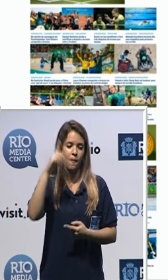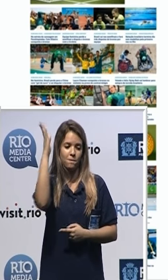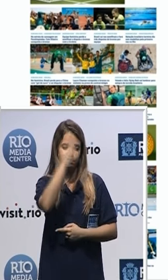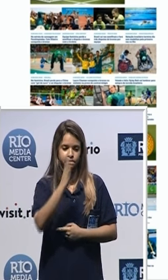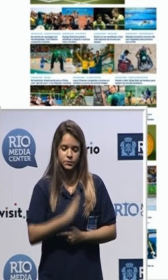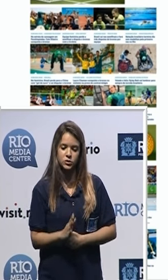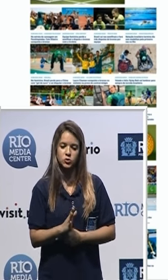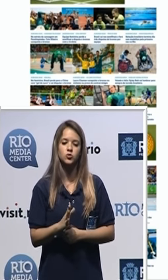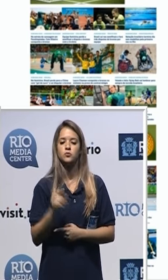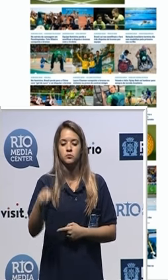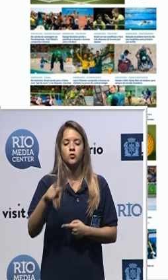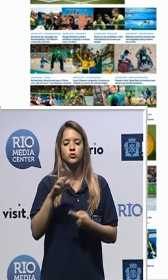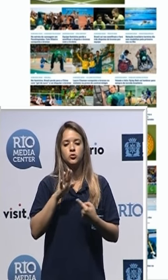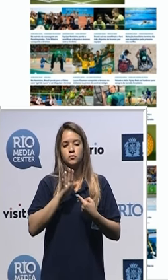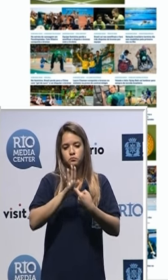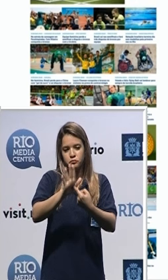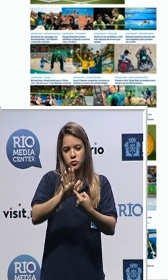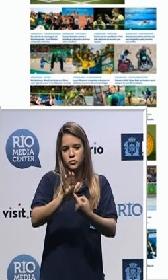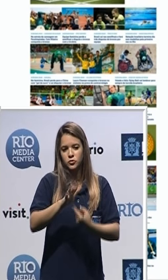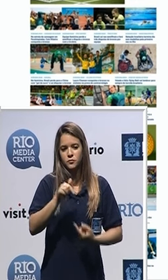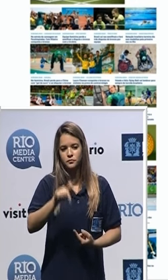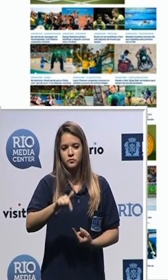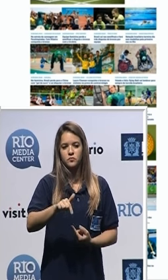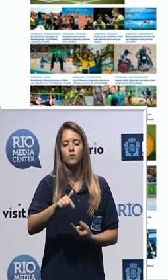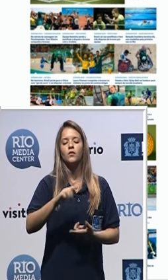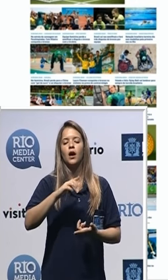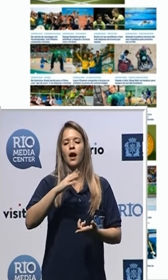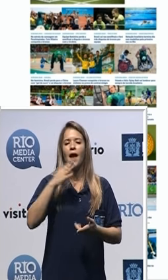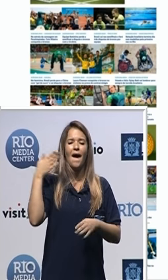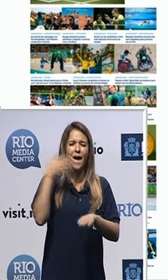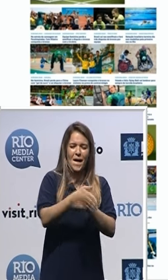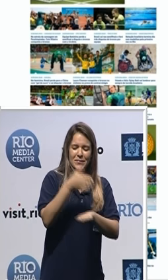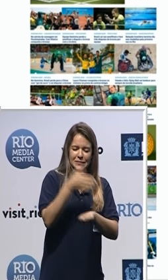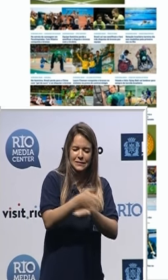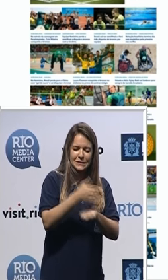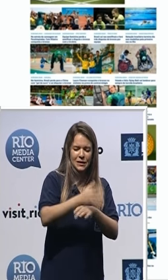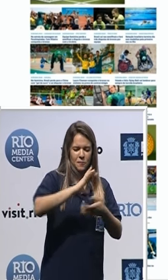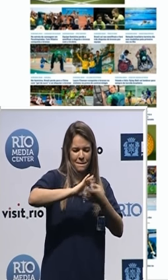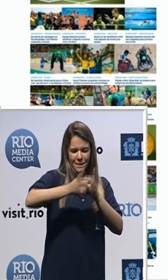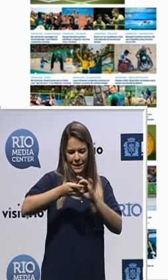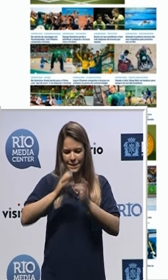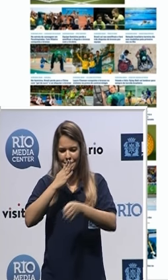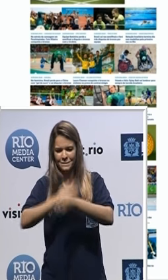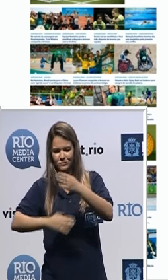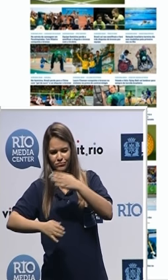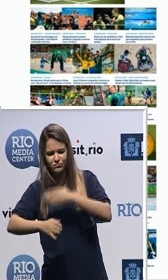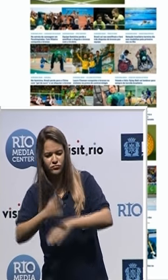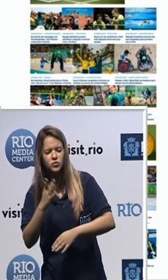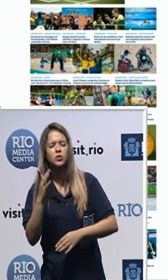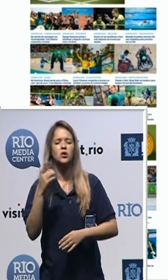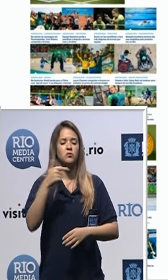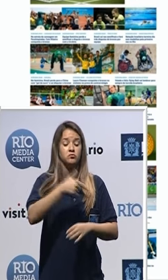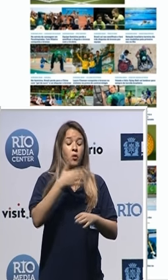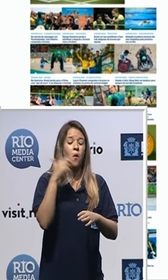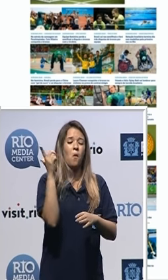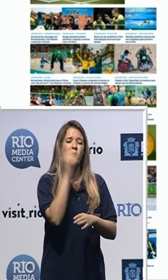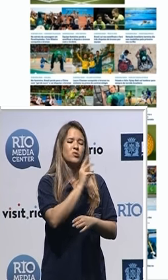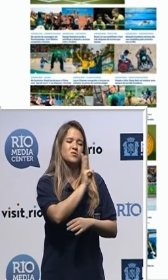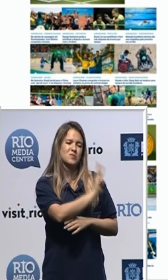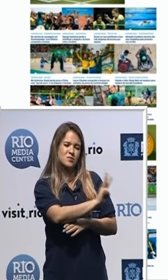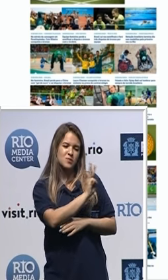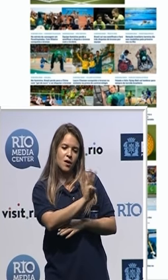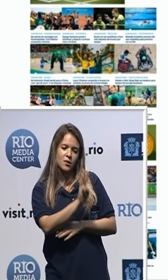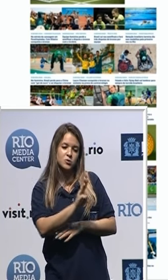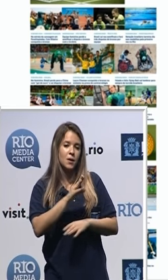em mais de 200 países. Nas Paralimpíadas o site foi acessado em mais de 60, em mais de